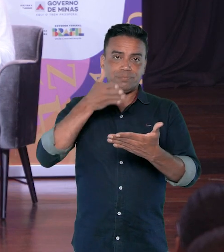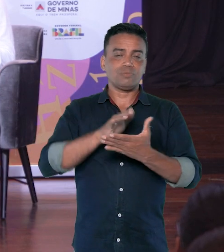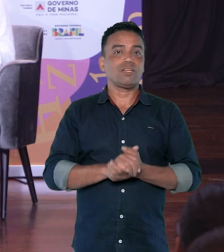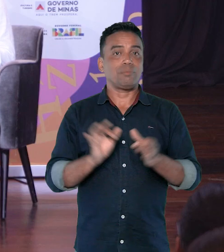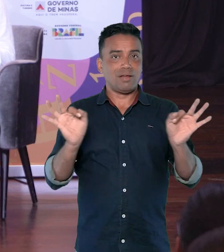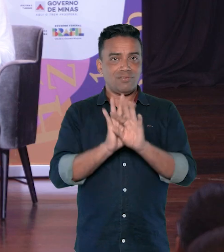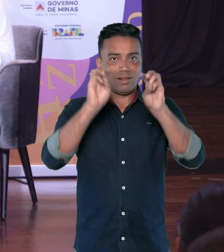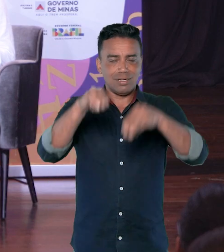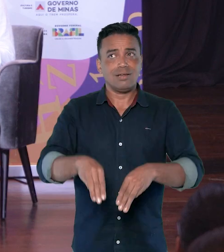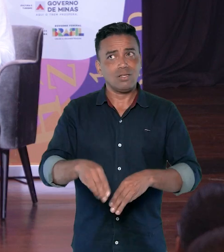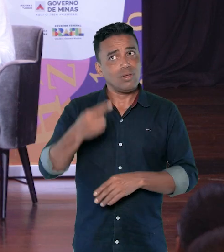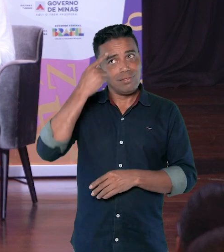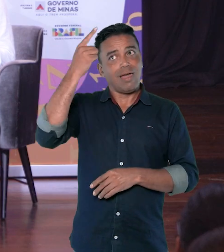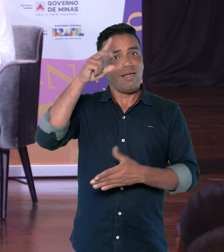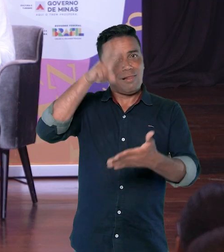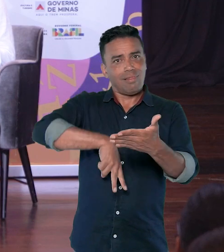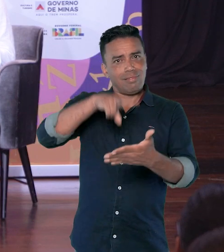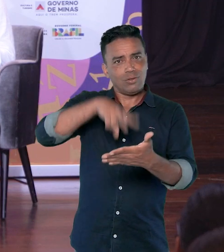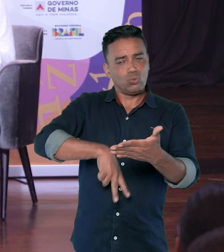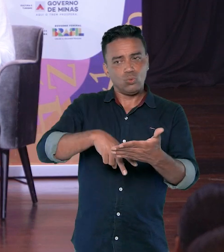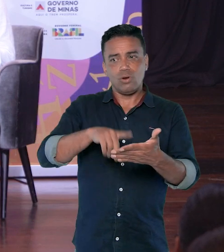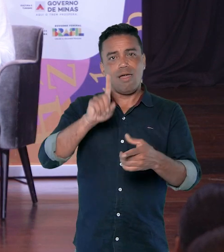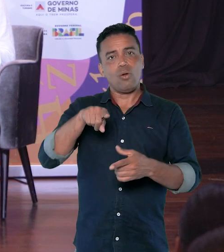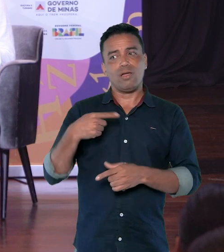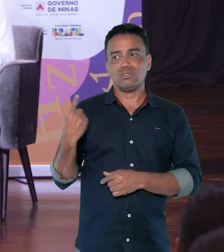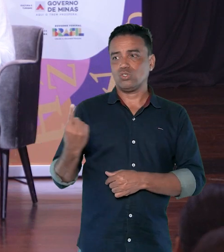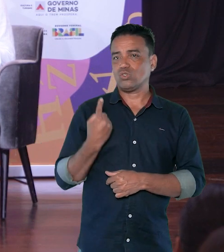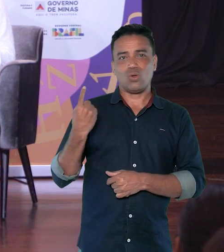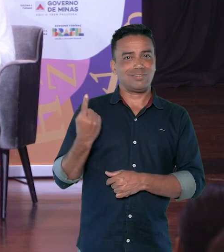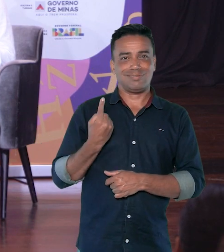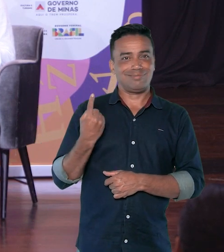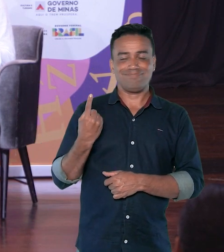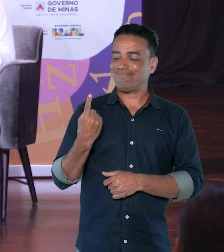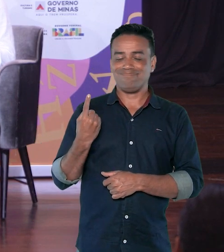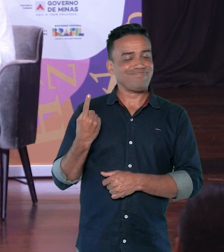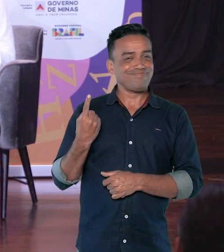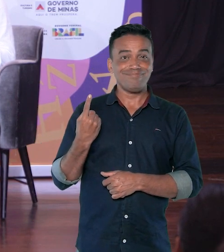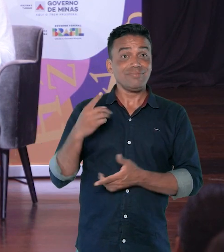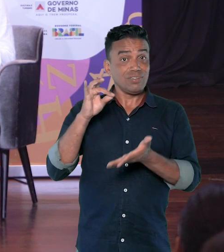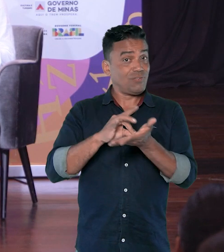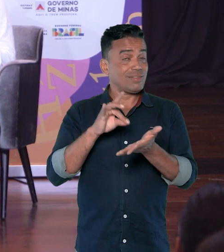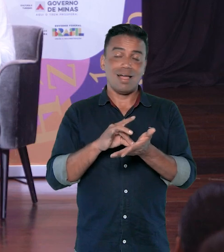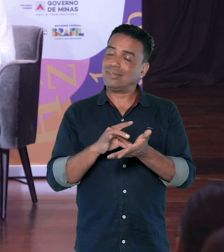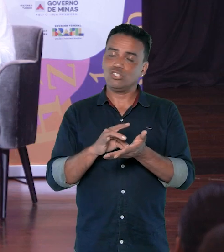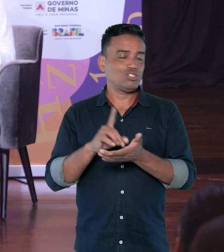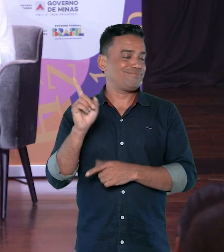ideia de que a leitura é algo extremamente solitário. Né? E na verdade não